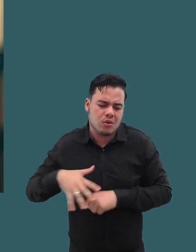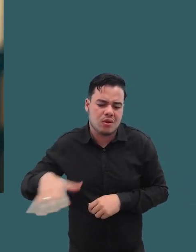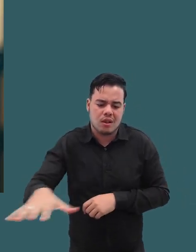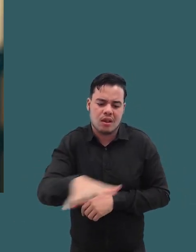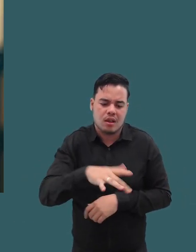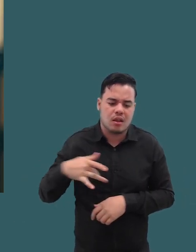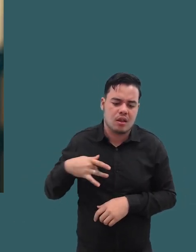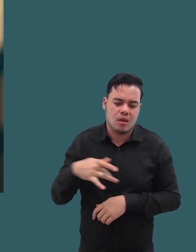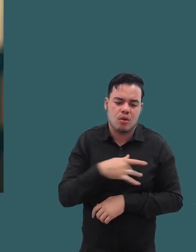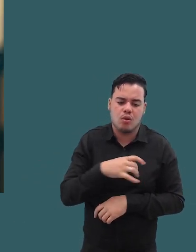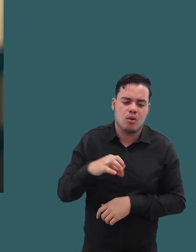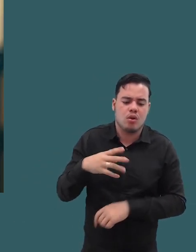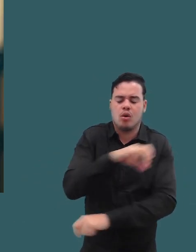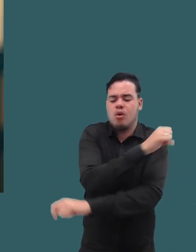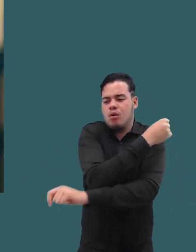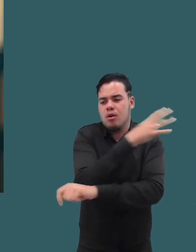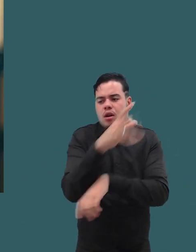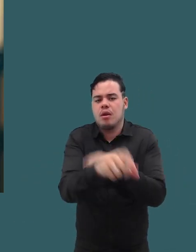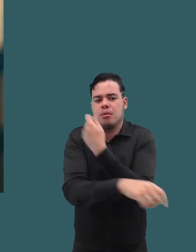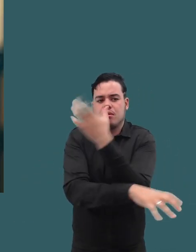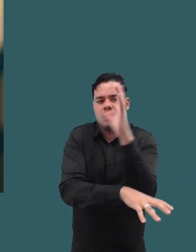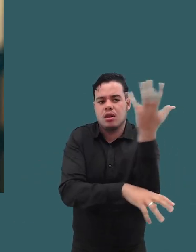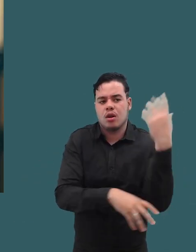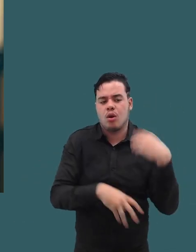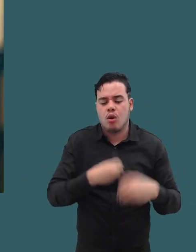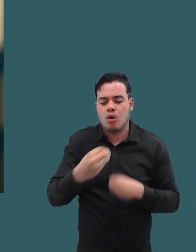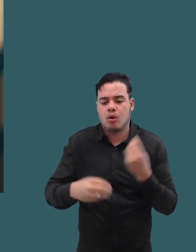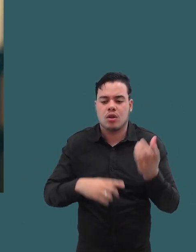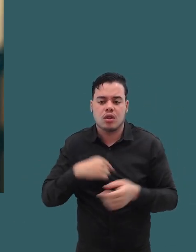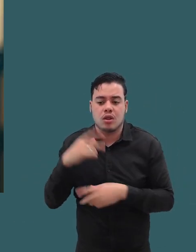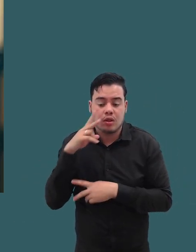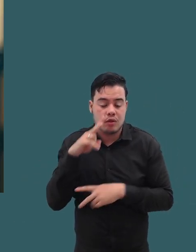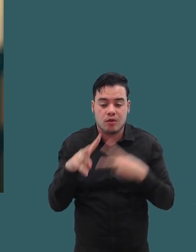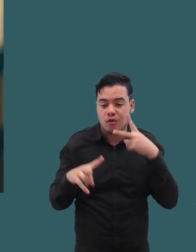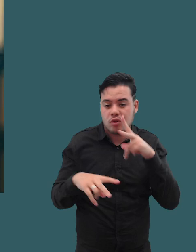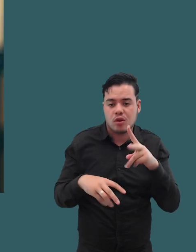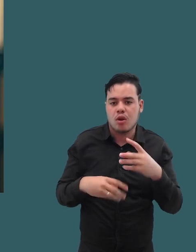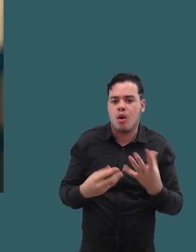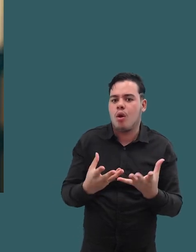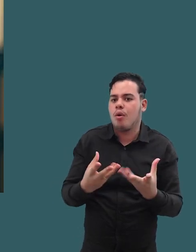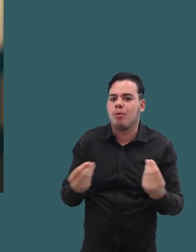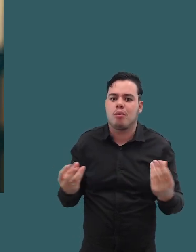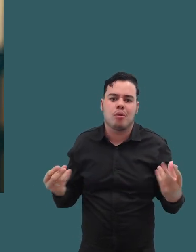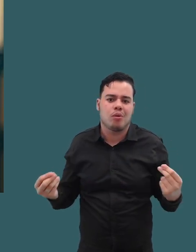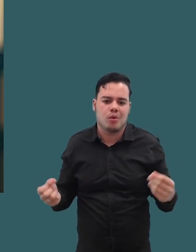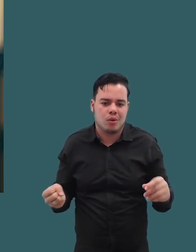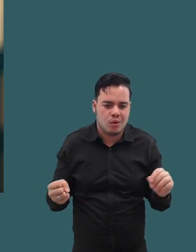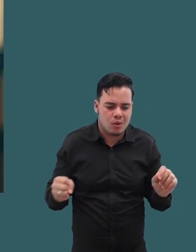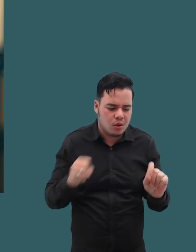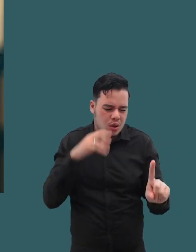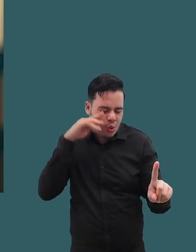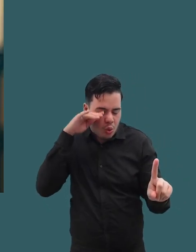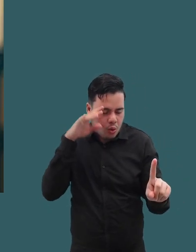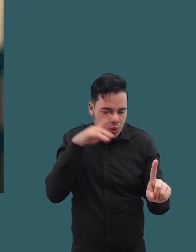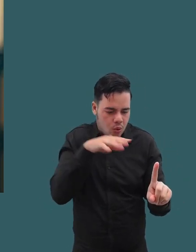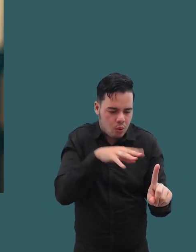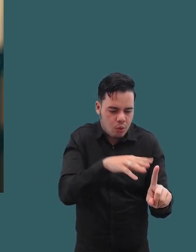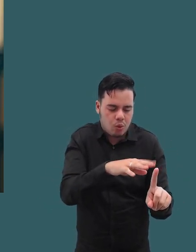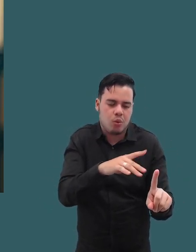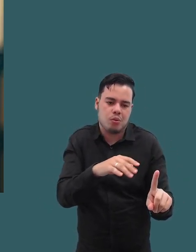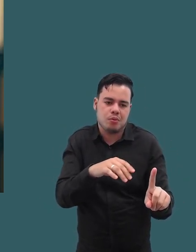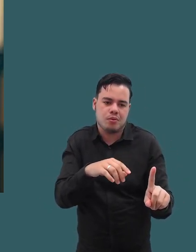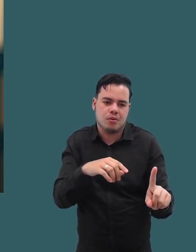ciências ambientais, física e química, a gente tem visto muitos desses influenciadores têm como formação, como